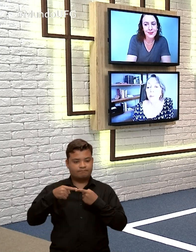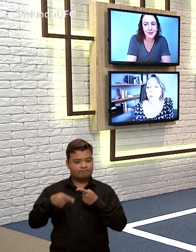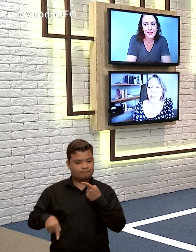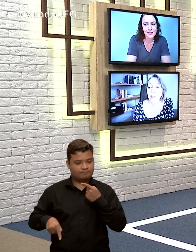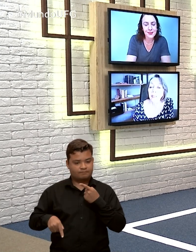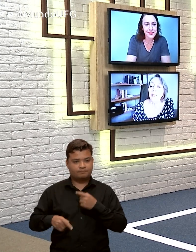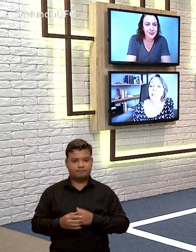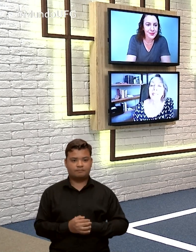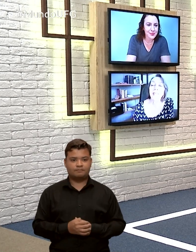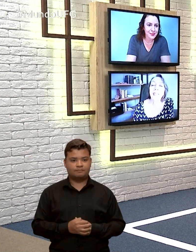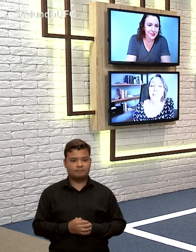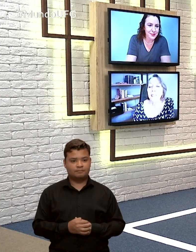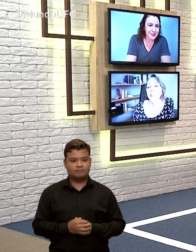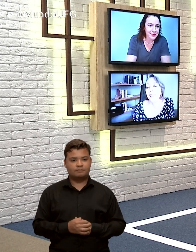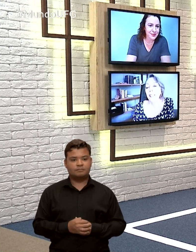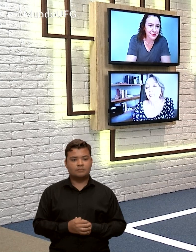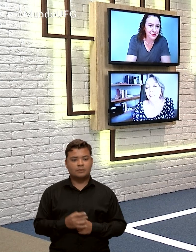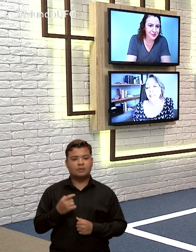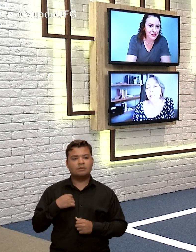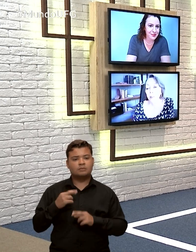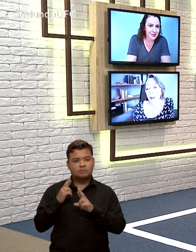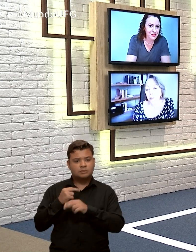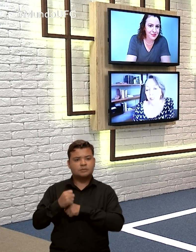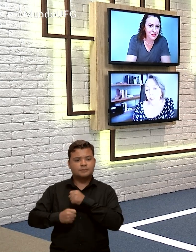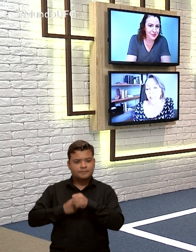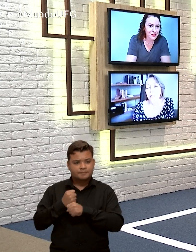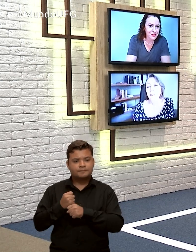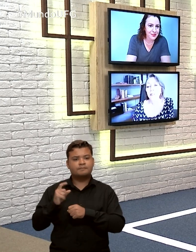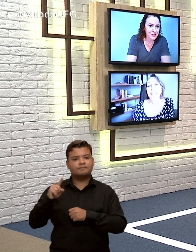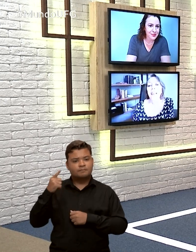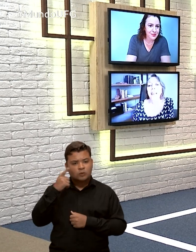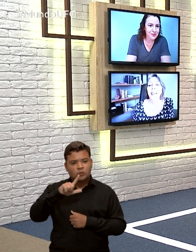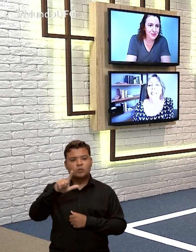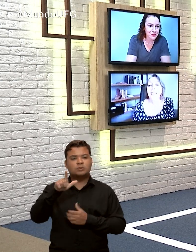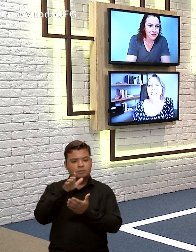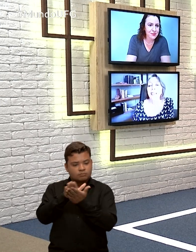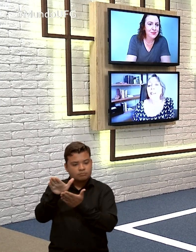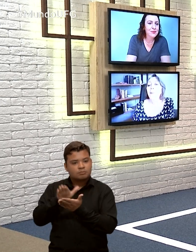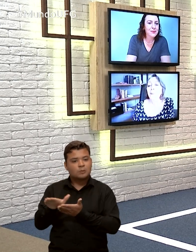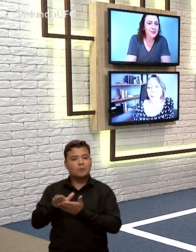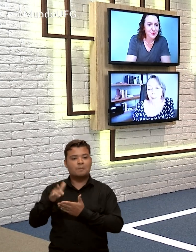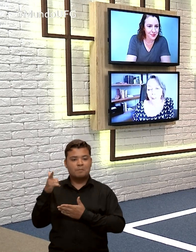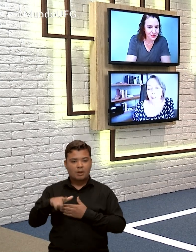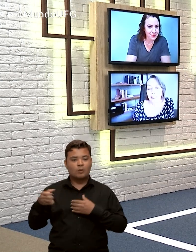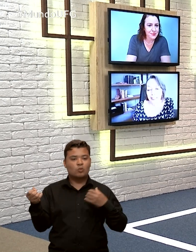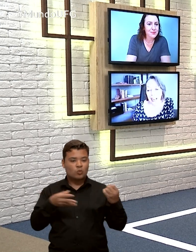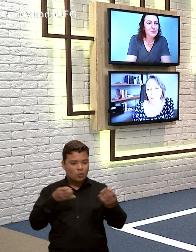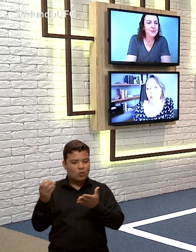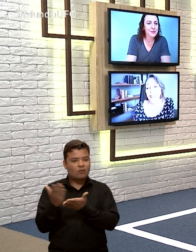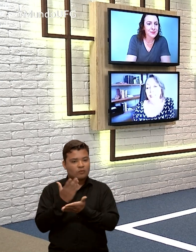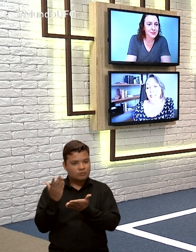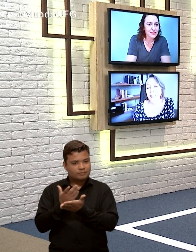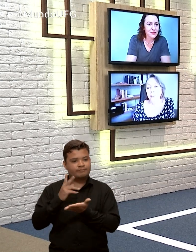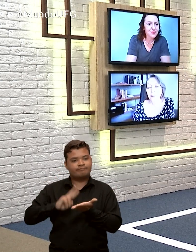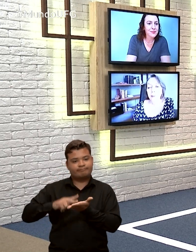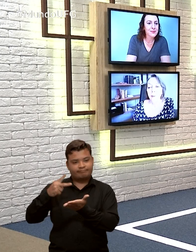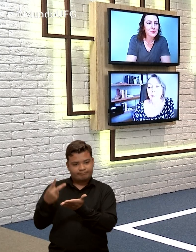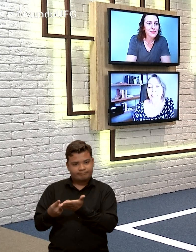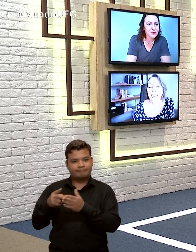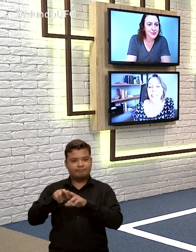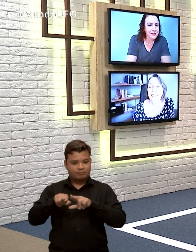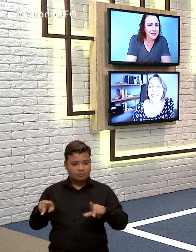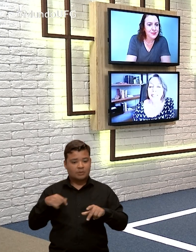vem, nós teremos 9 livros, e quando lançar esses livros, eu